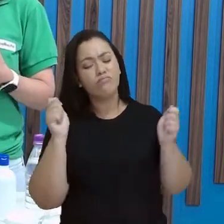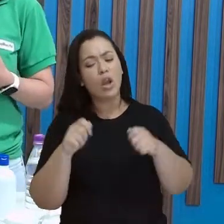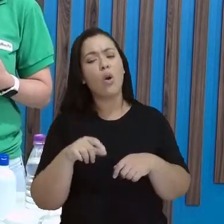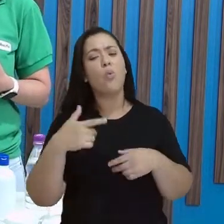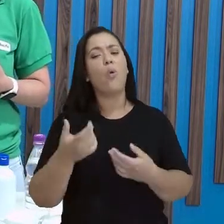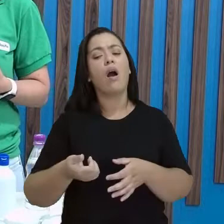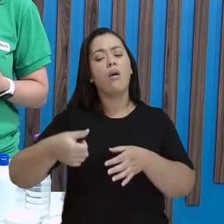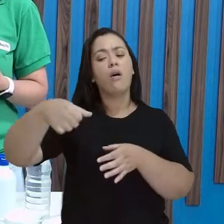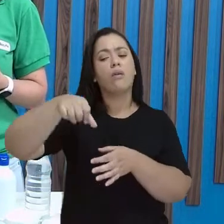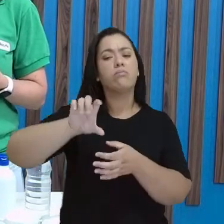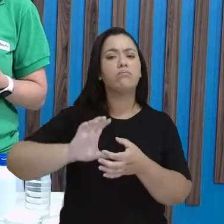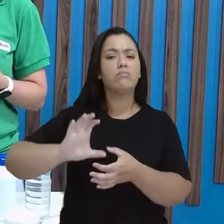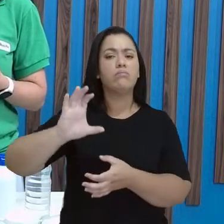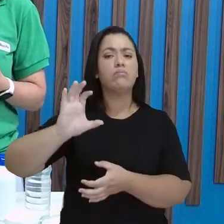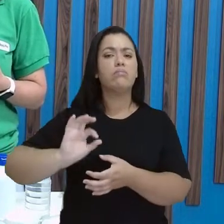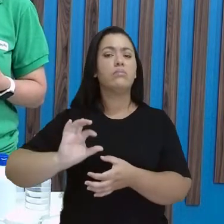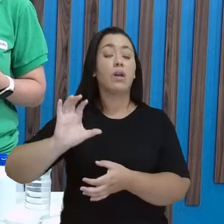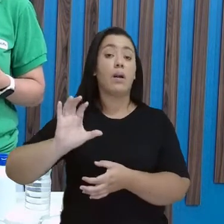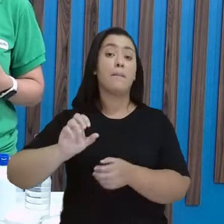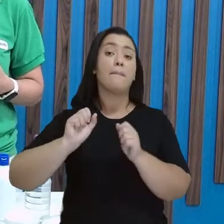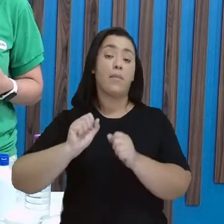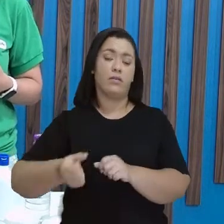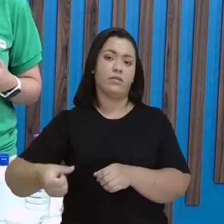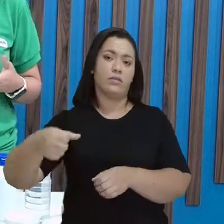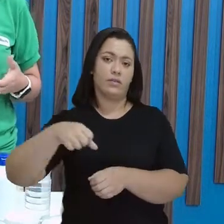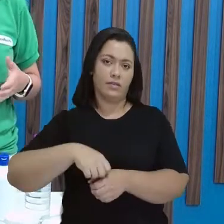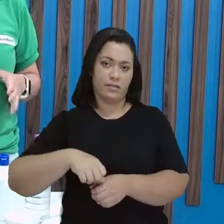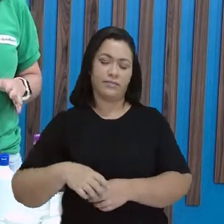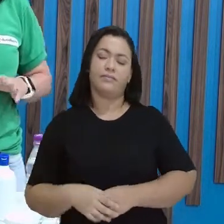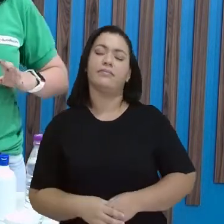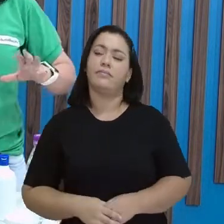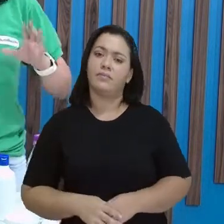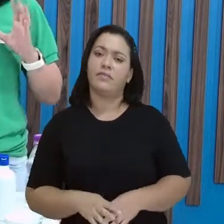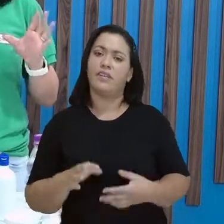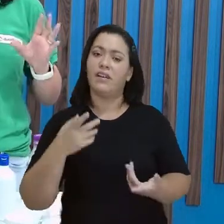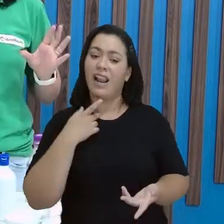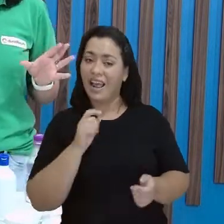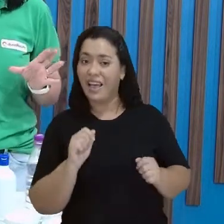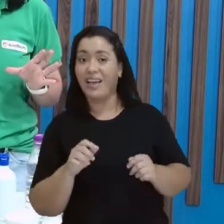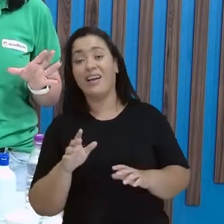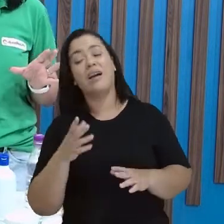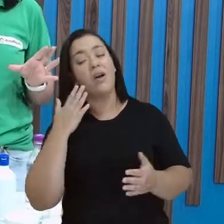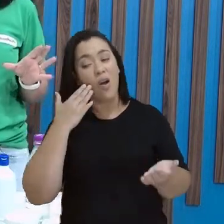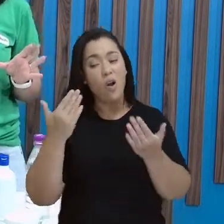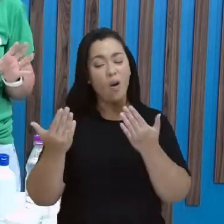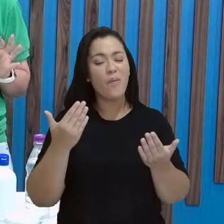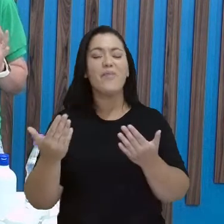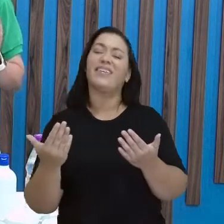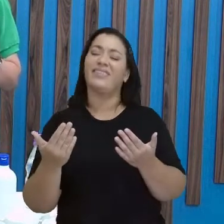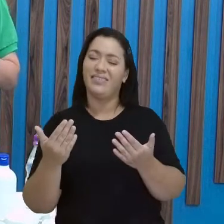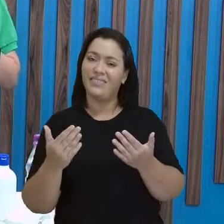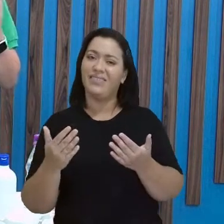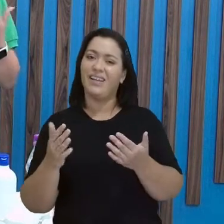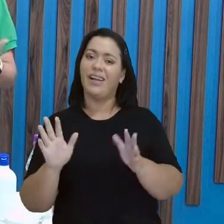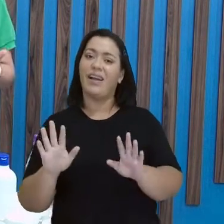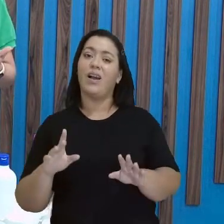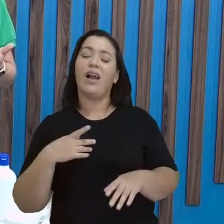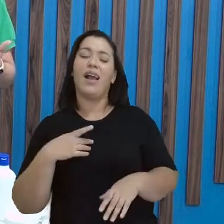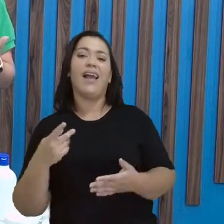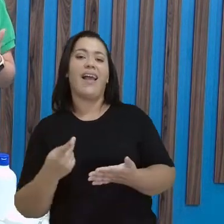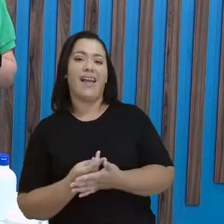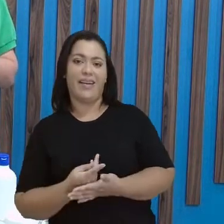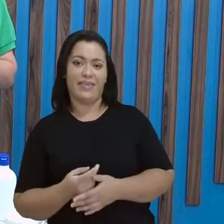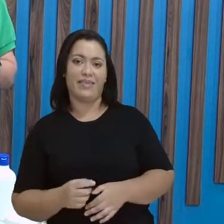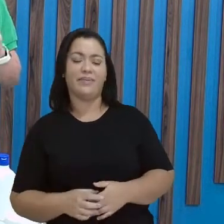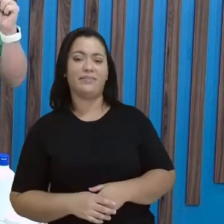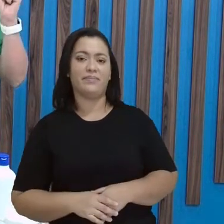a capacidade, né? O quanto de líquido tem ali, para você não estar fazendo essas comparações de forma